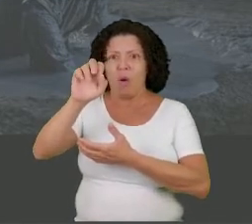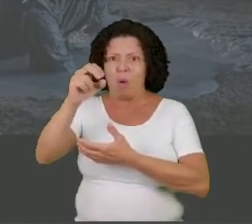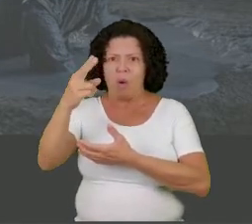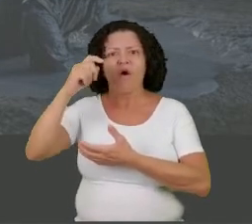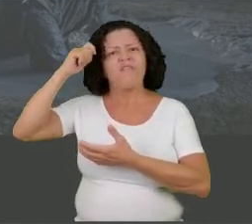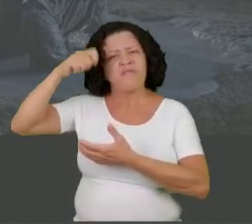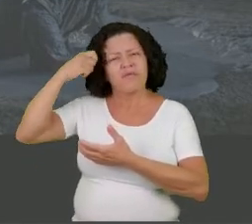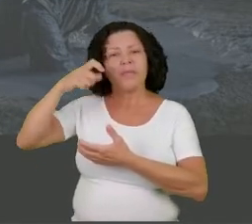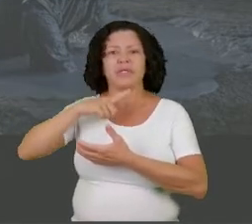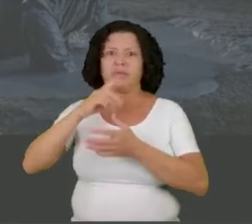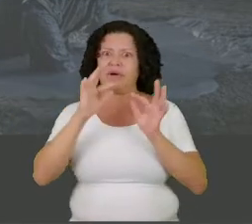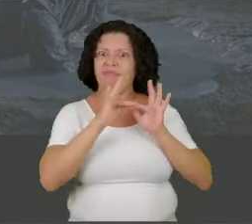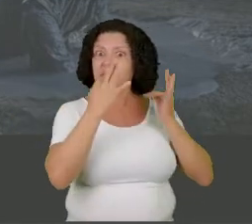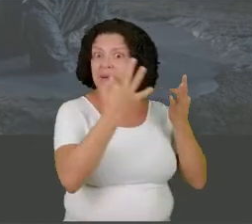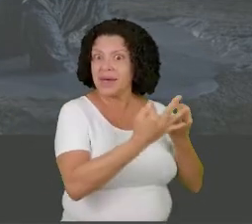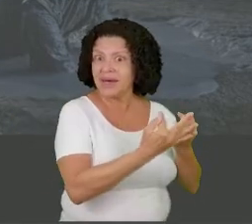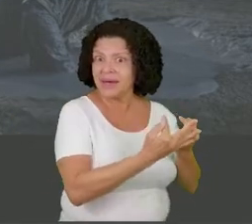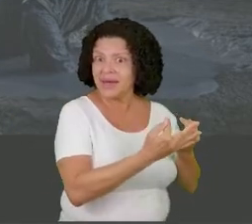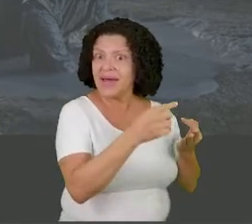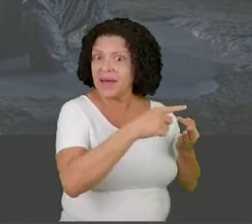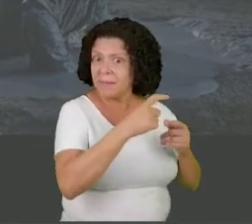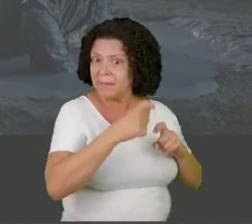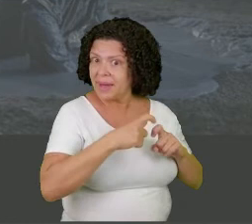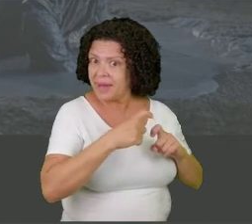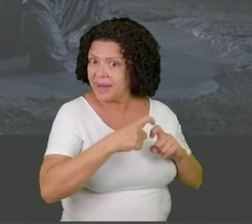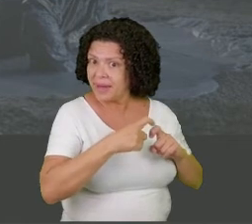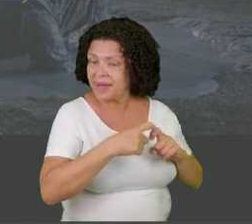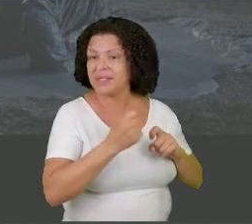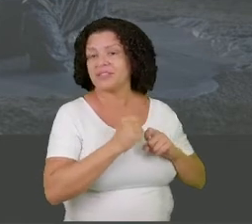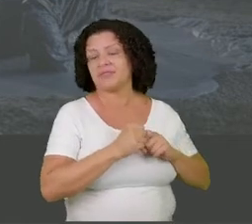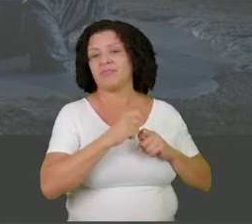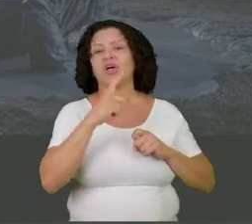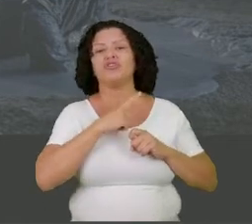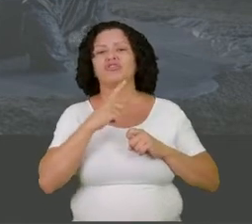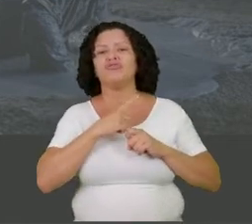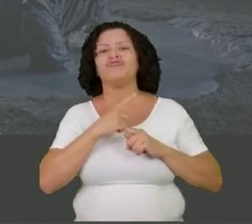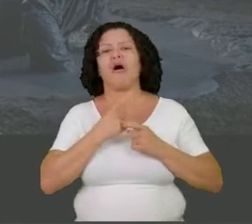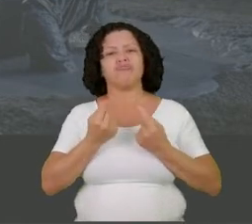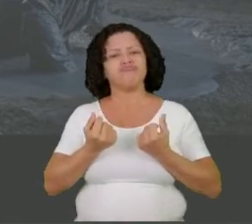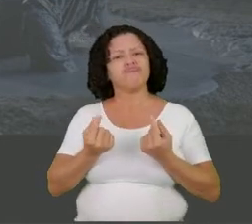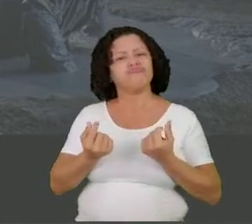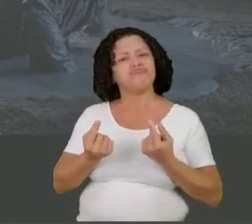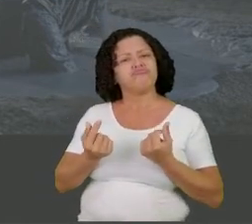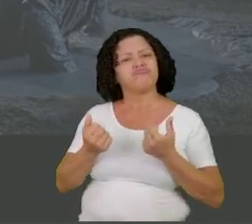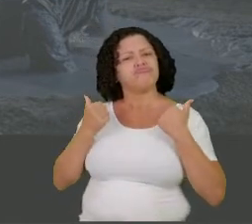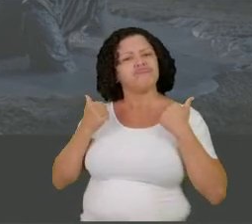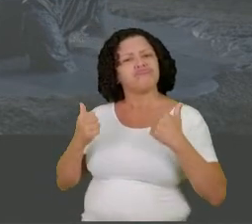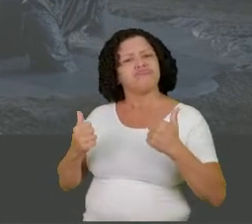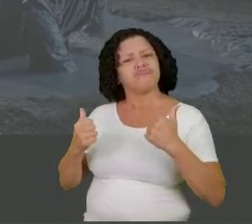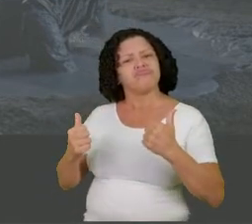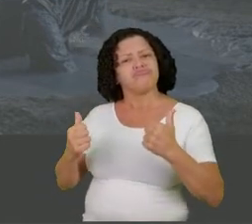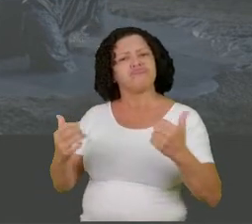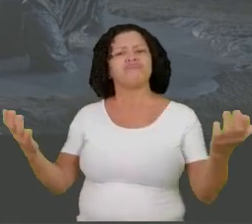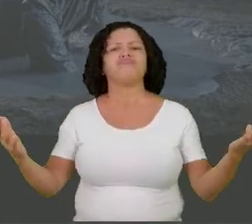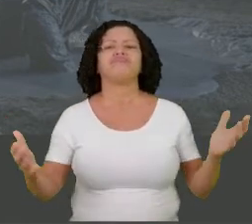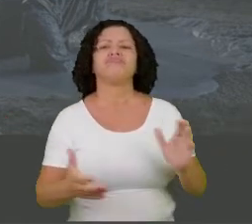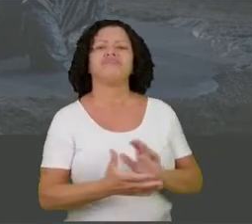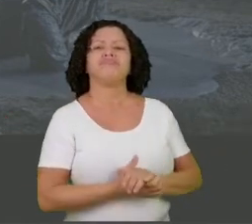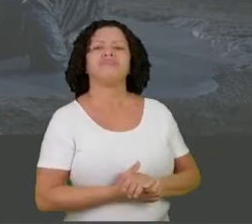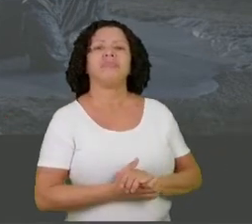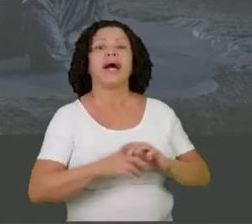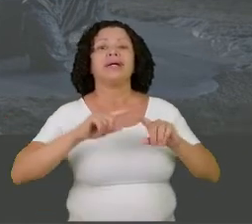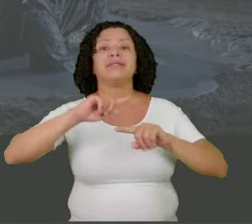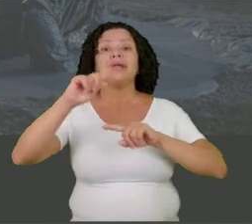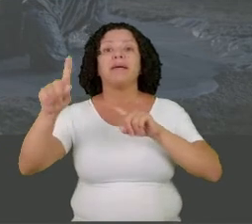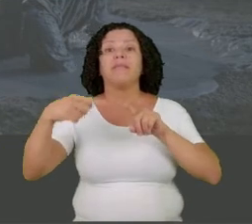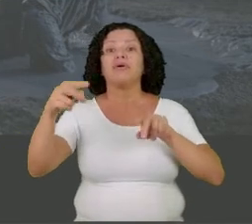vai se lembrar que André Luiz tinha uma família, né? Era médico, tinha uma boa condição de